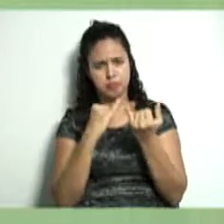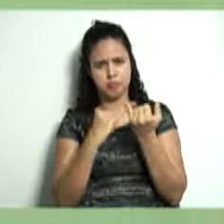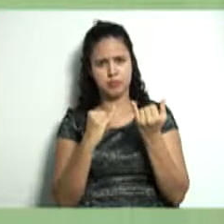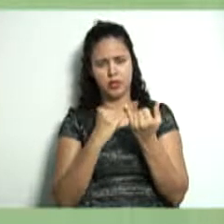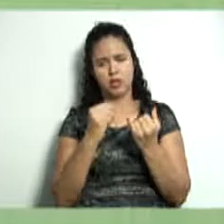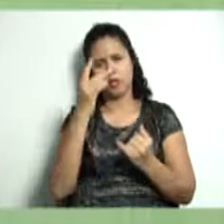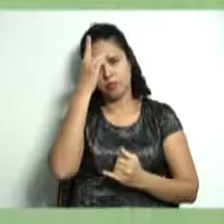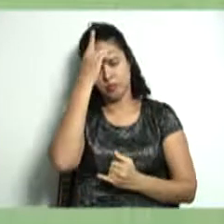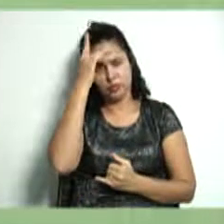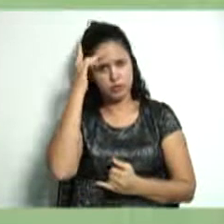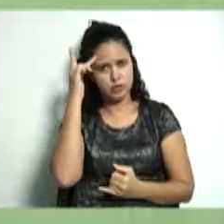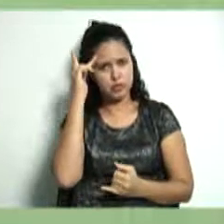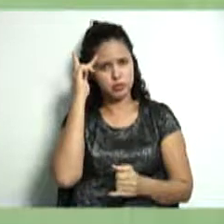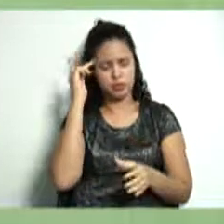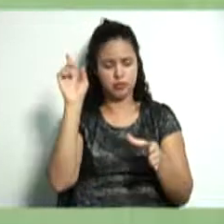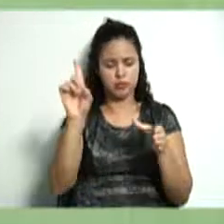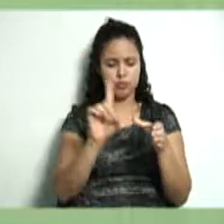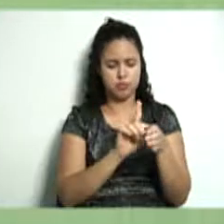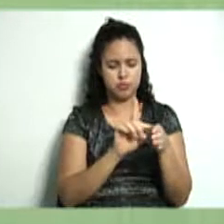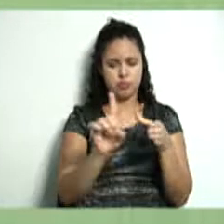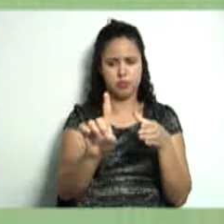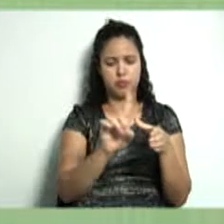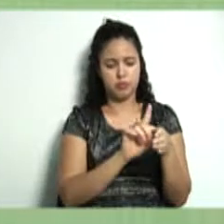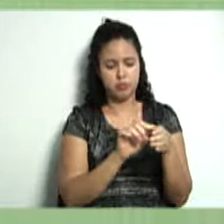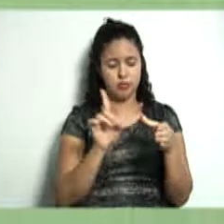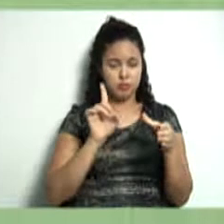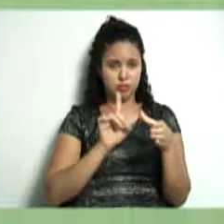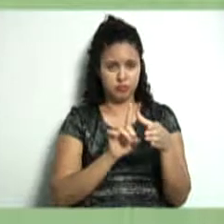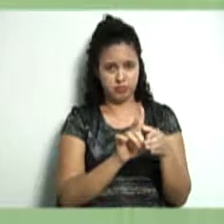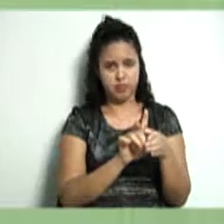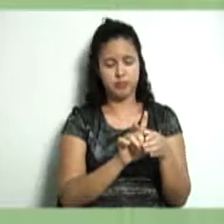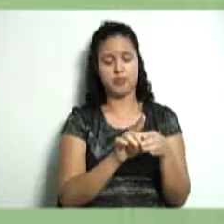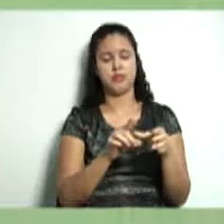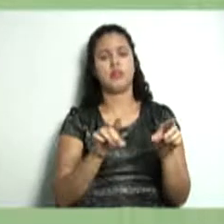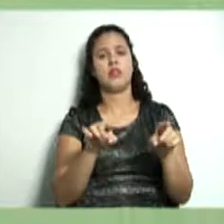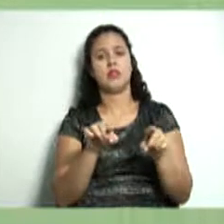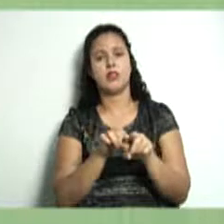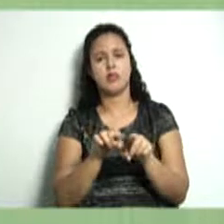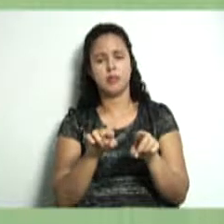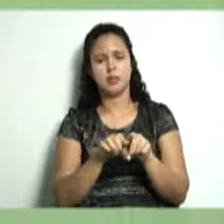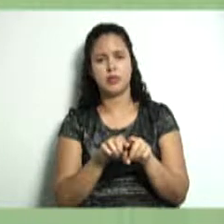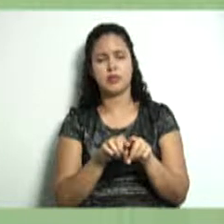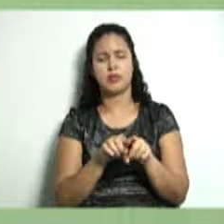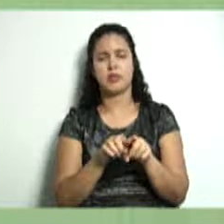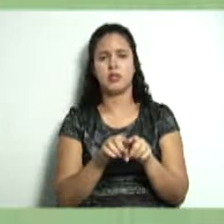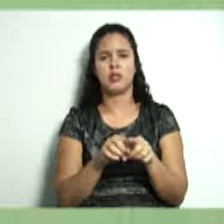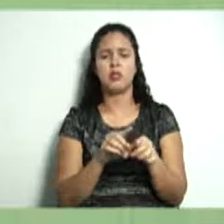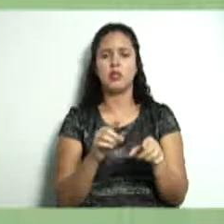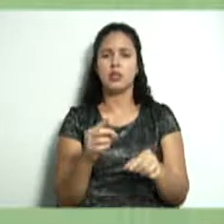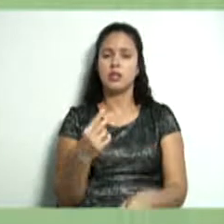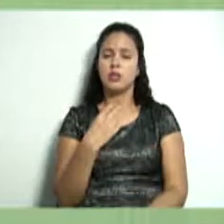pessoas físicas que compõem a cooperativa. E o outro ponto, não possuir atividade